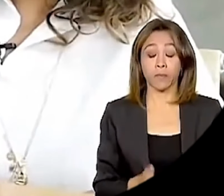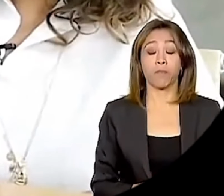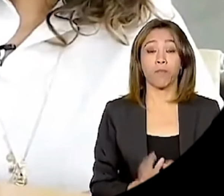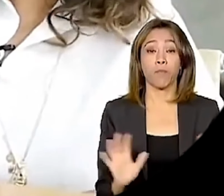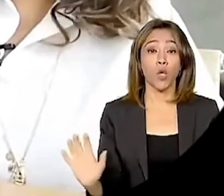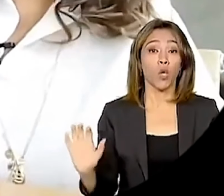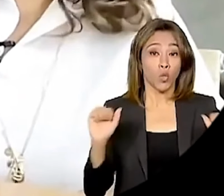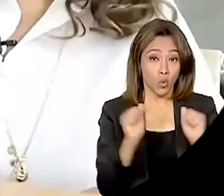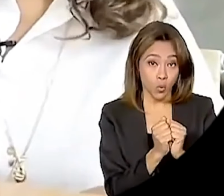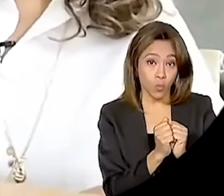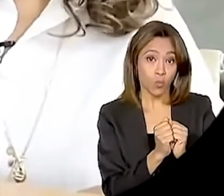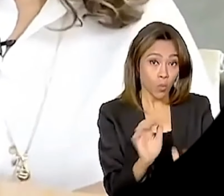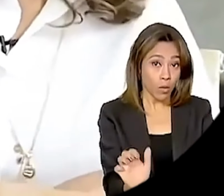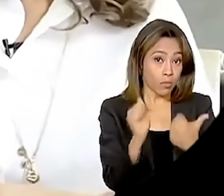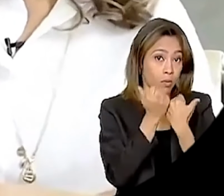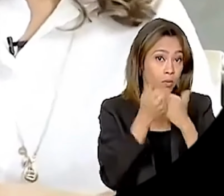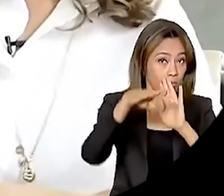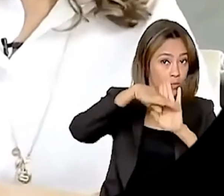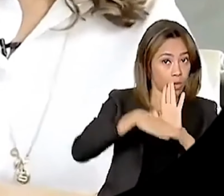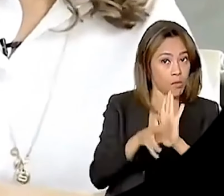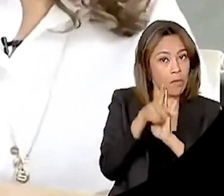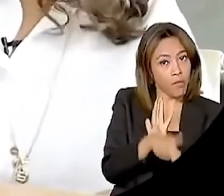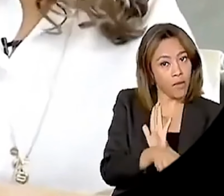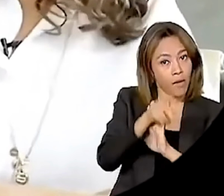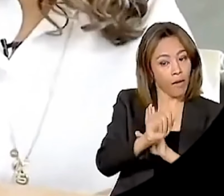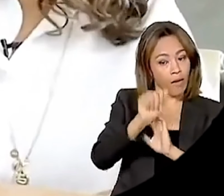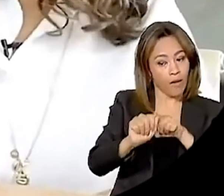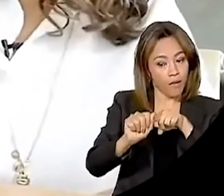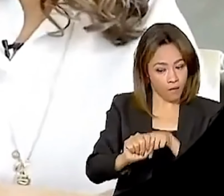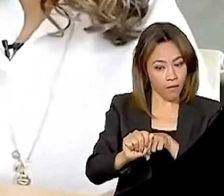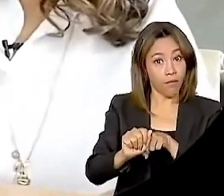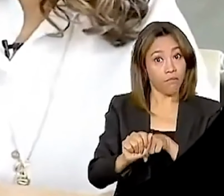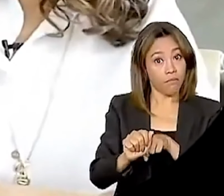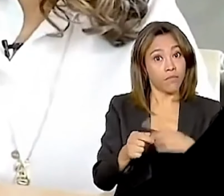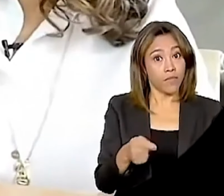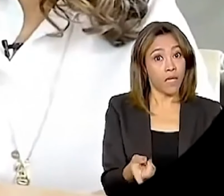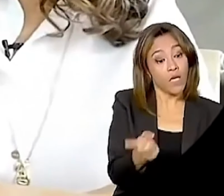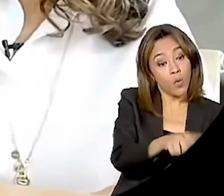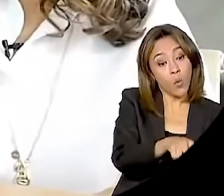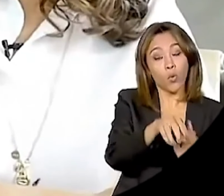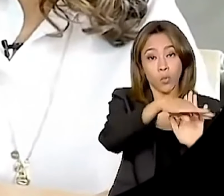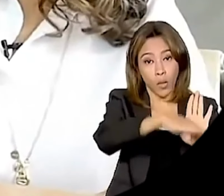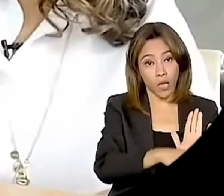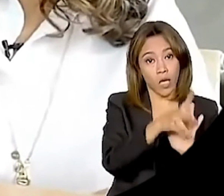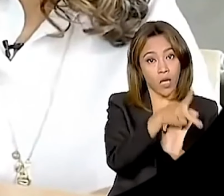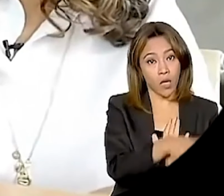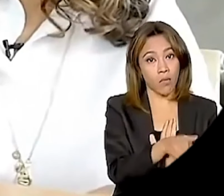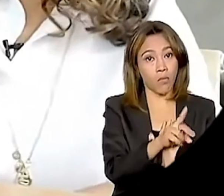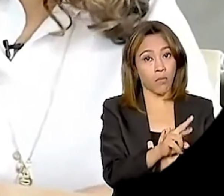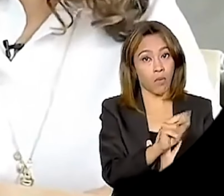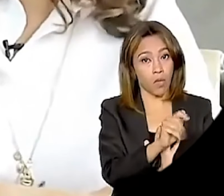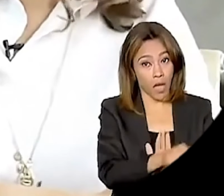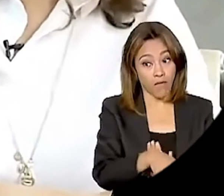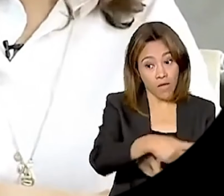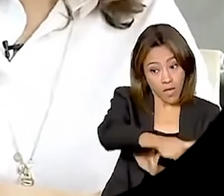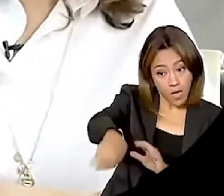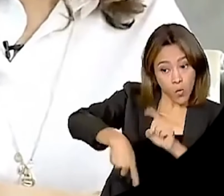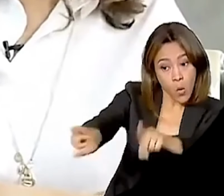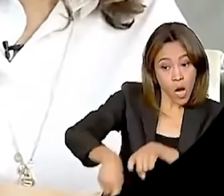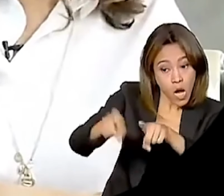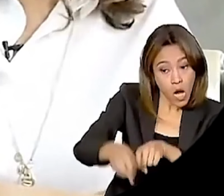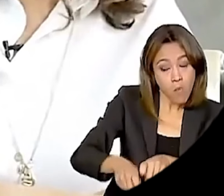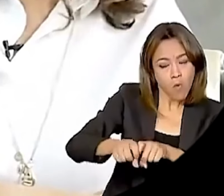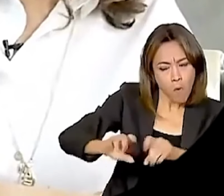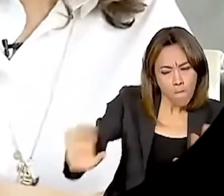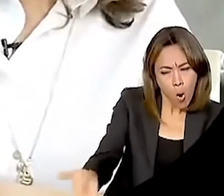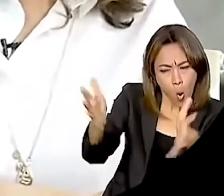nós vamos acabar com a fome neste país, declarou ao dirigir a palavra ao ministro do Desenvolvimento e Assistência Social,